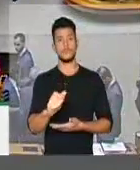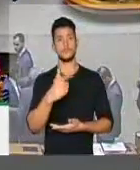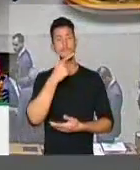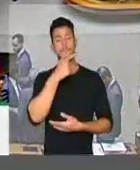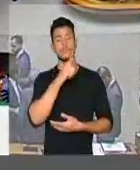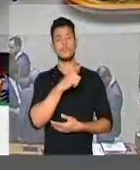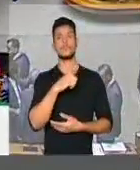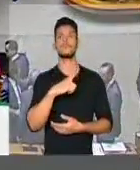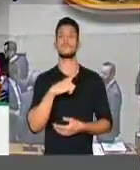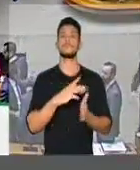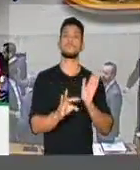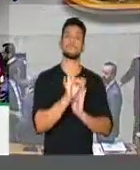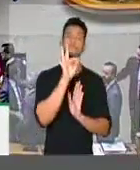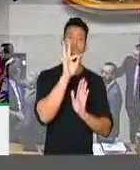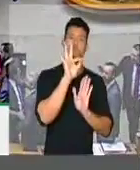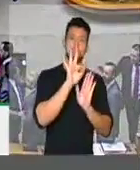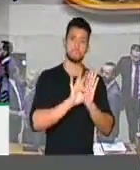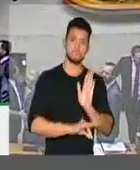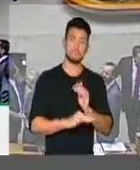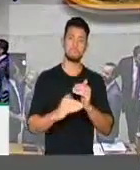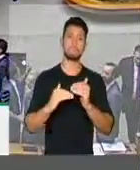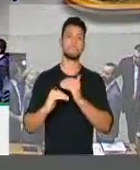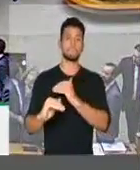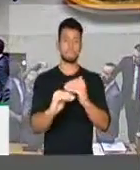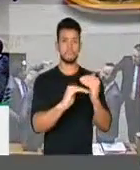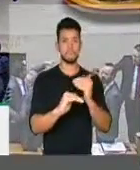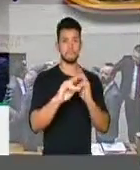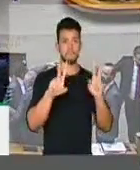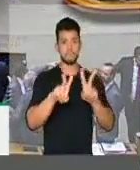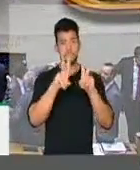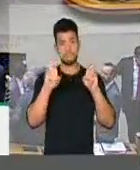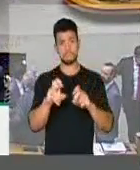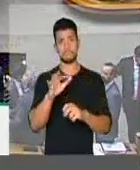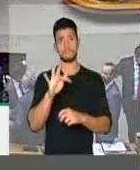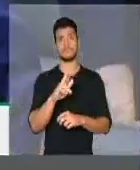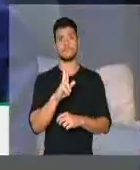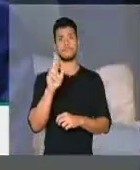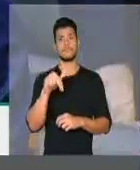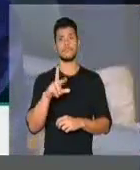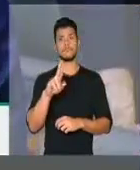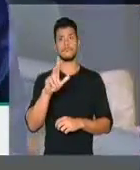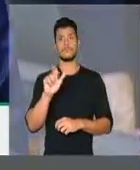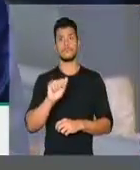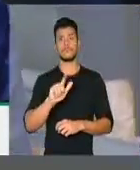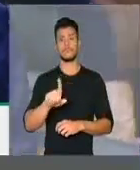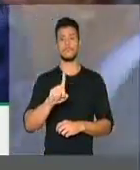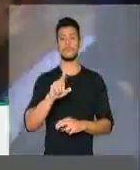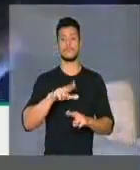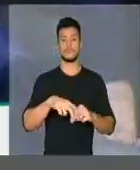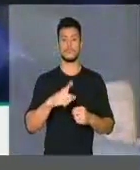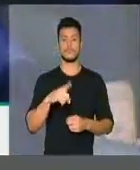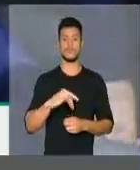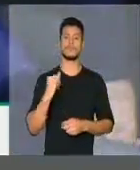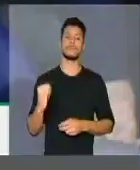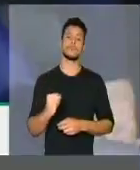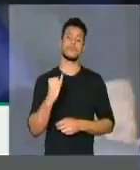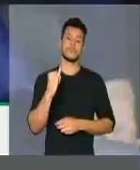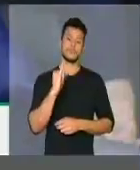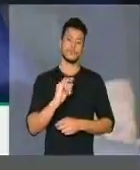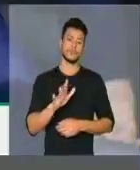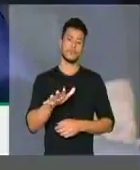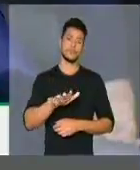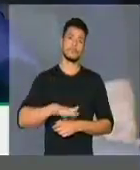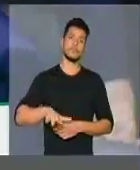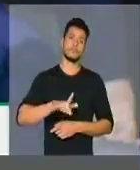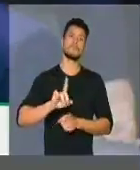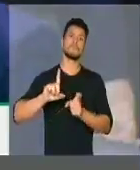chegar num texto de consenso sobre essa questão do fundo rural, tão importante para o setor do